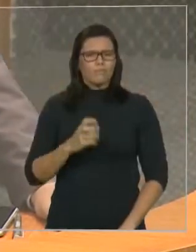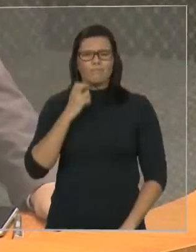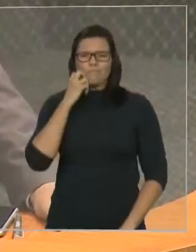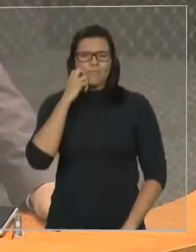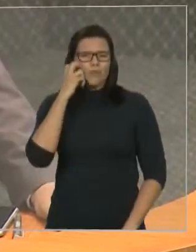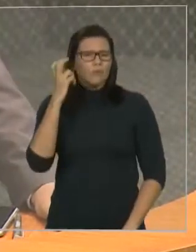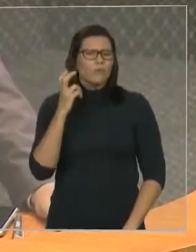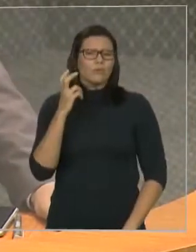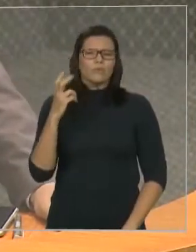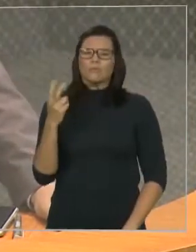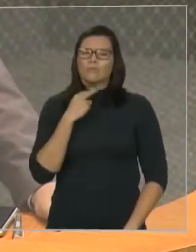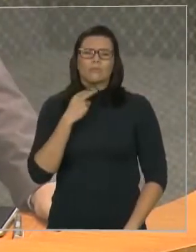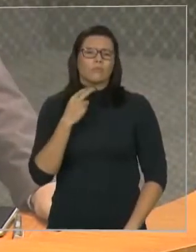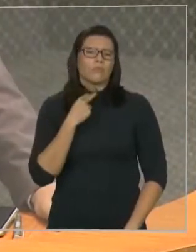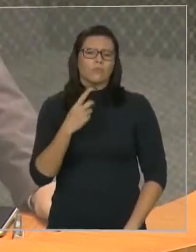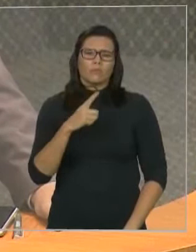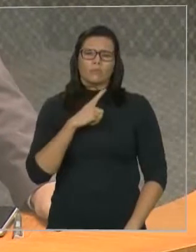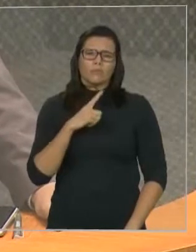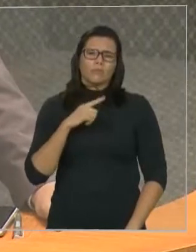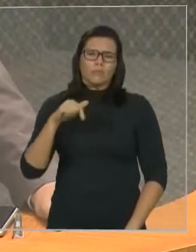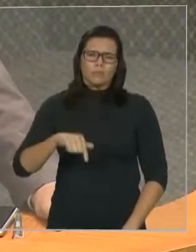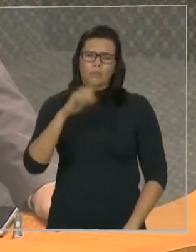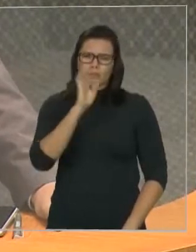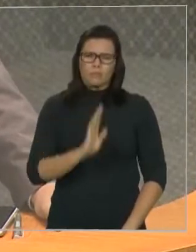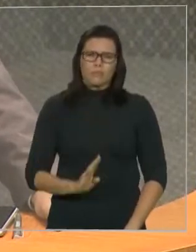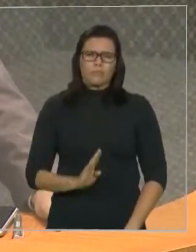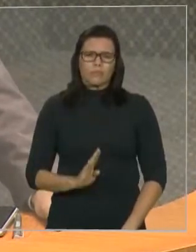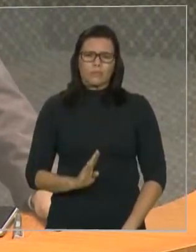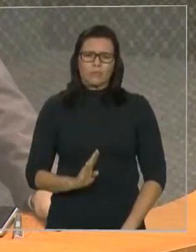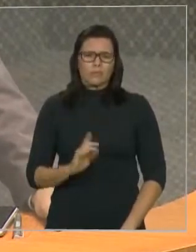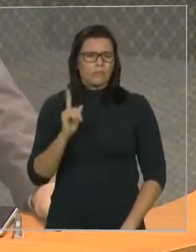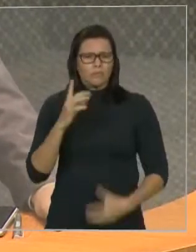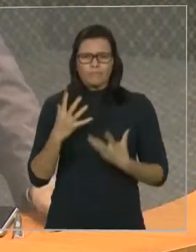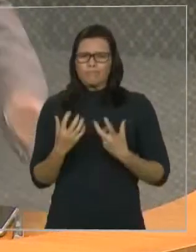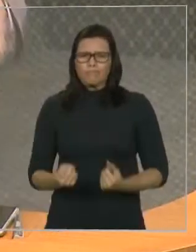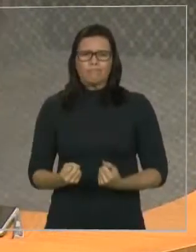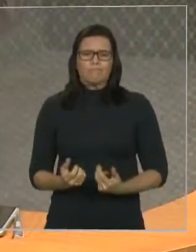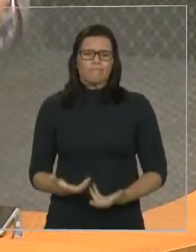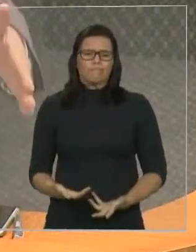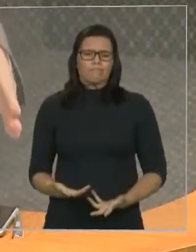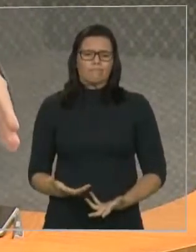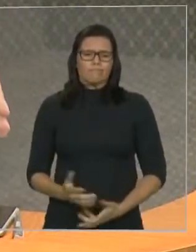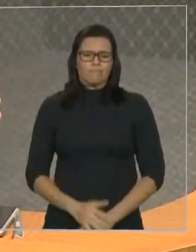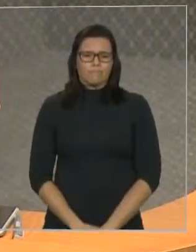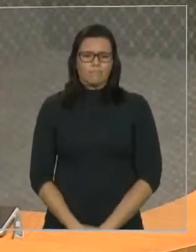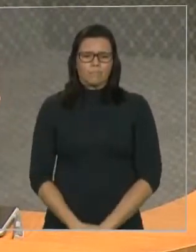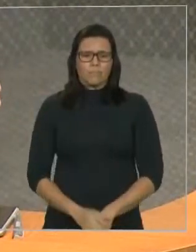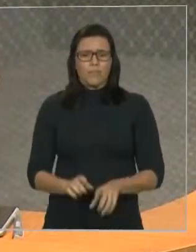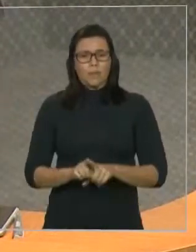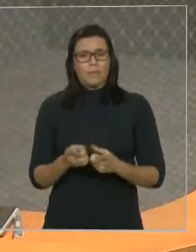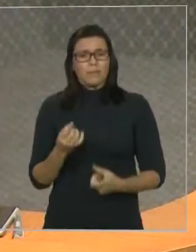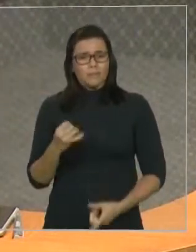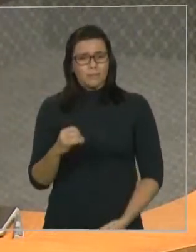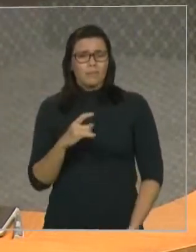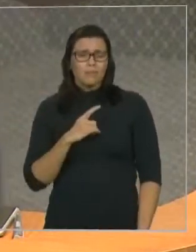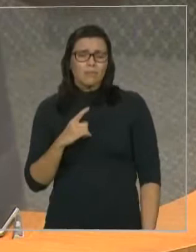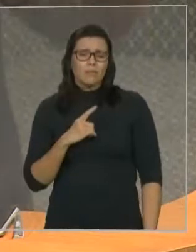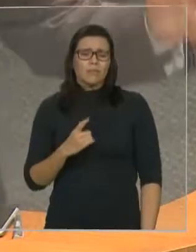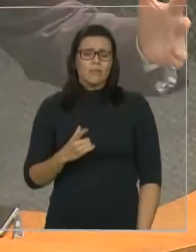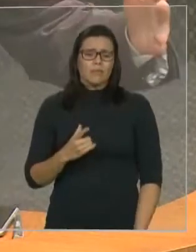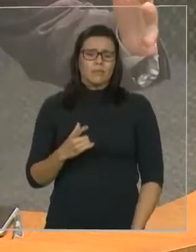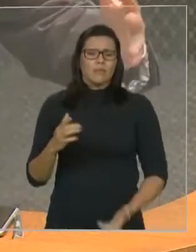no país, no Brasil, de maneira alguma. Mas enquanto existir, enquanto